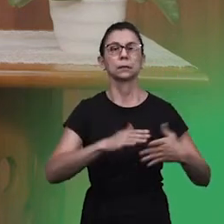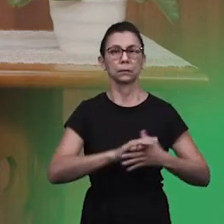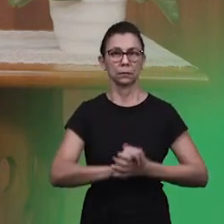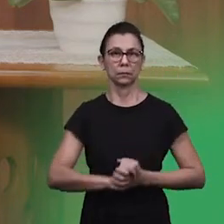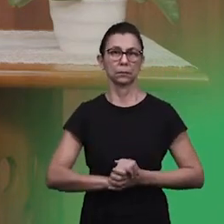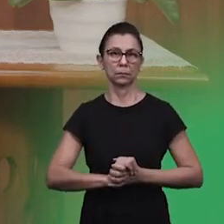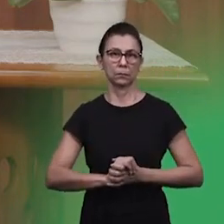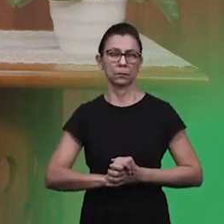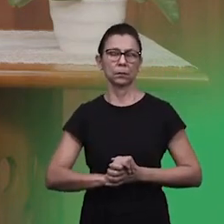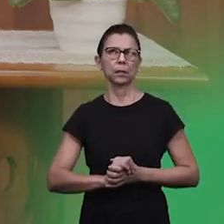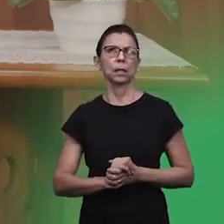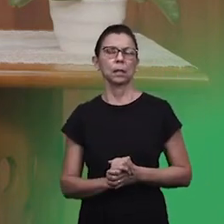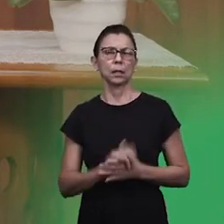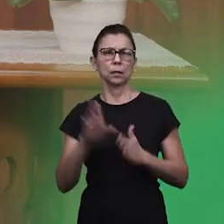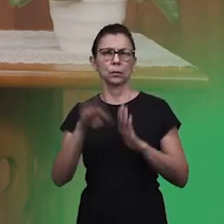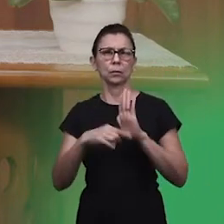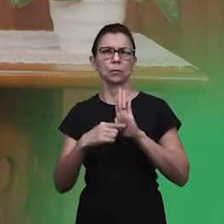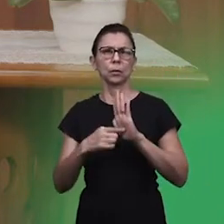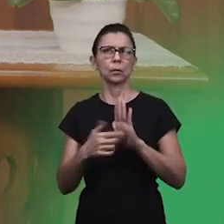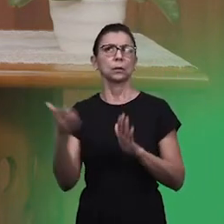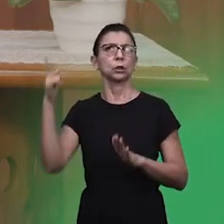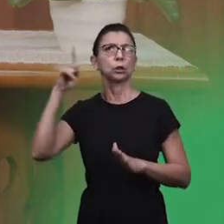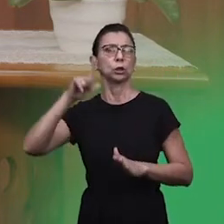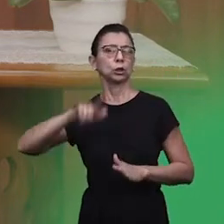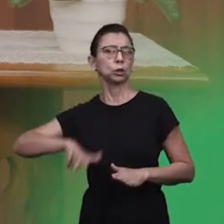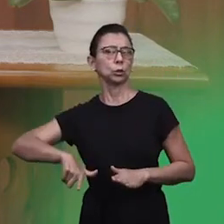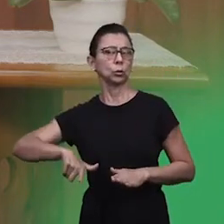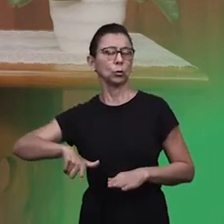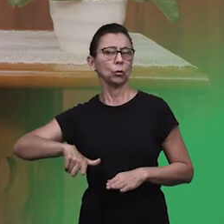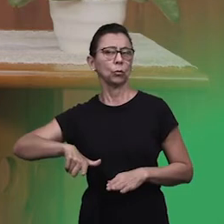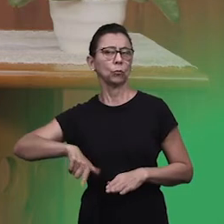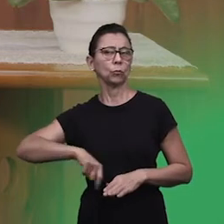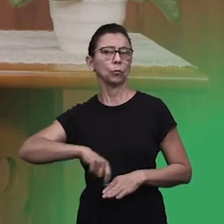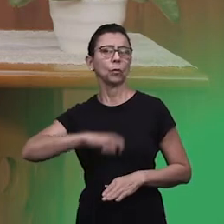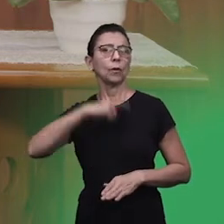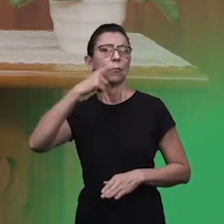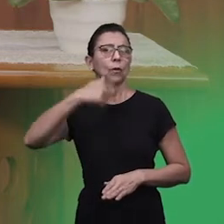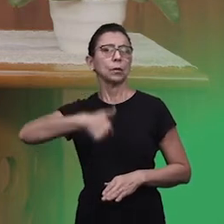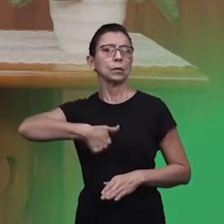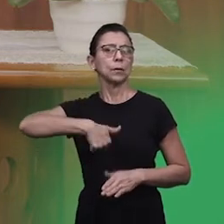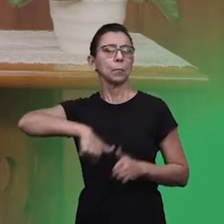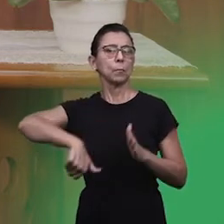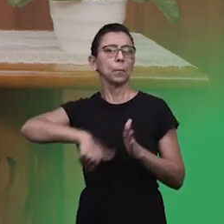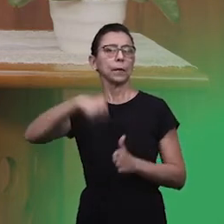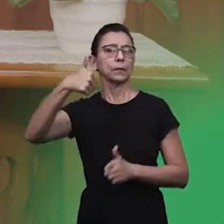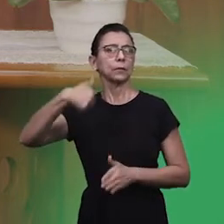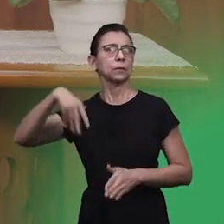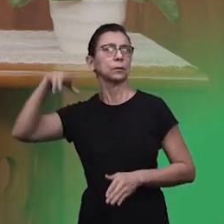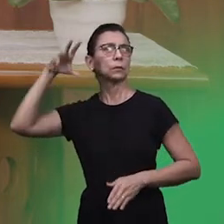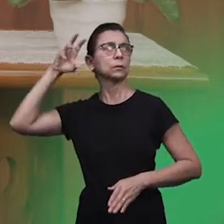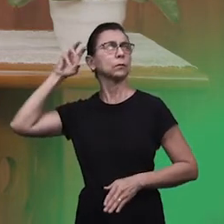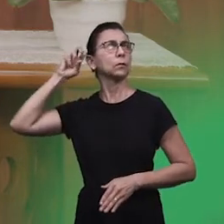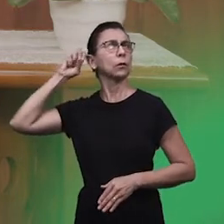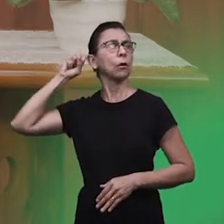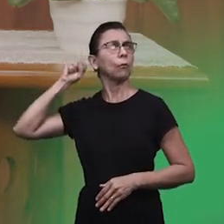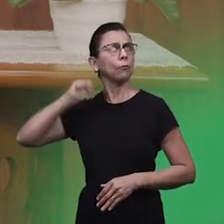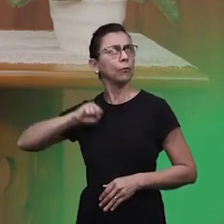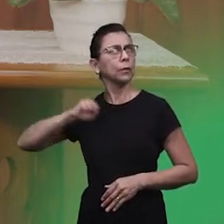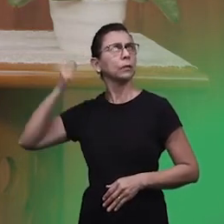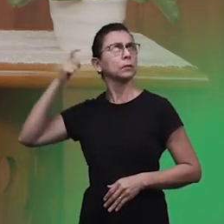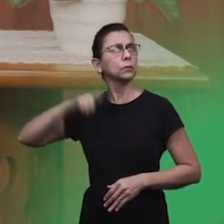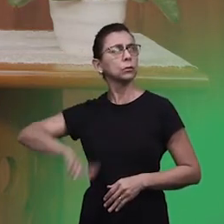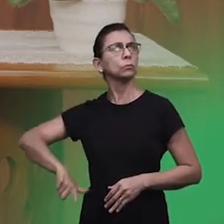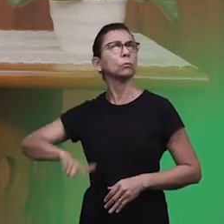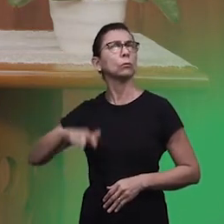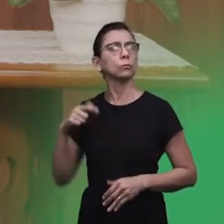ouvi outra vez a primeira voz, que como de trombeta ouvira falar comigo, é porque quando João